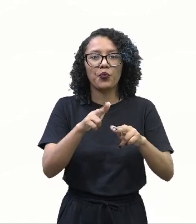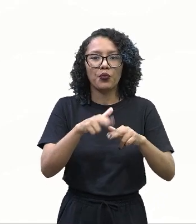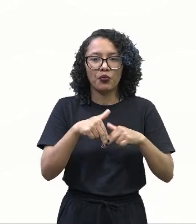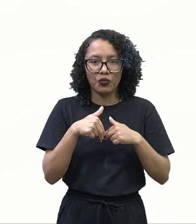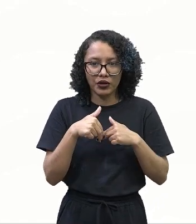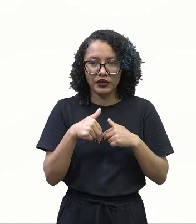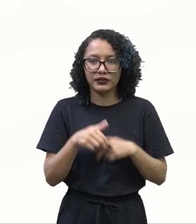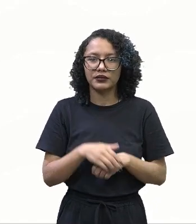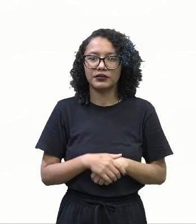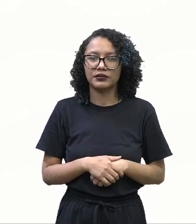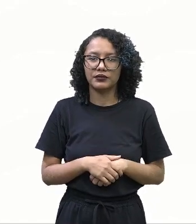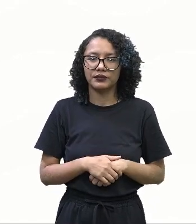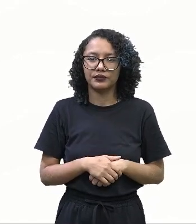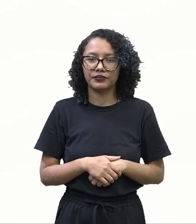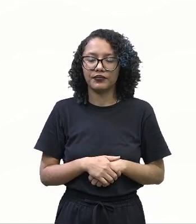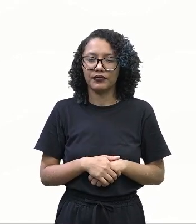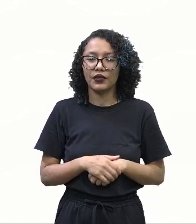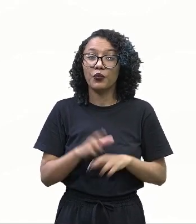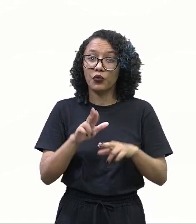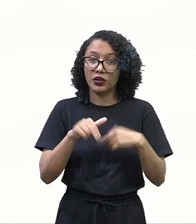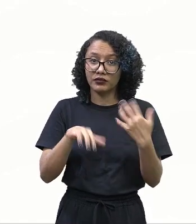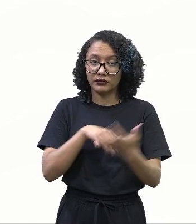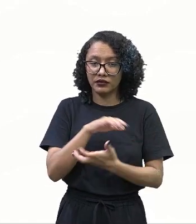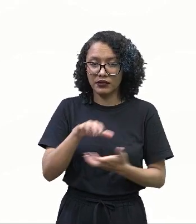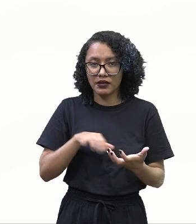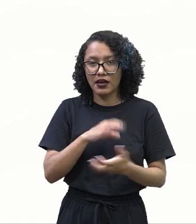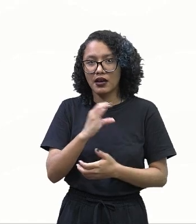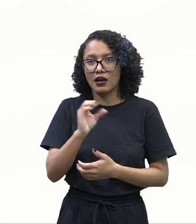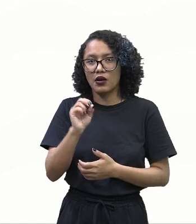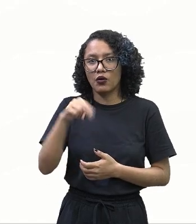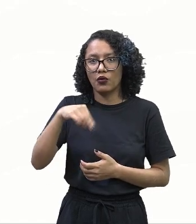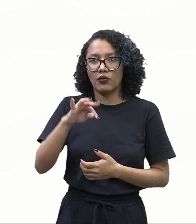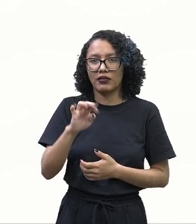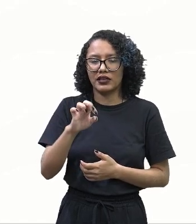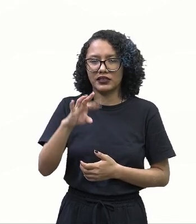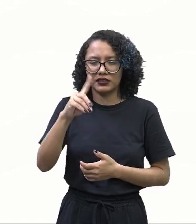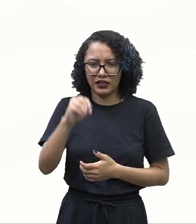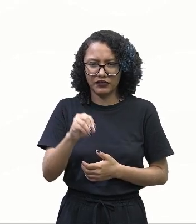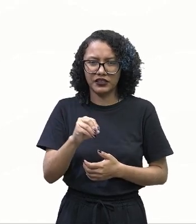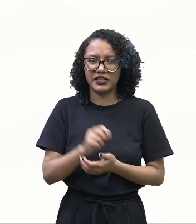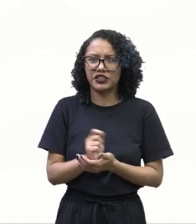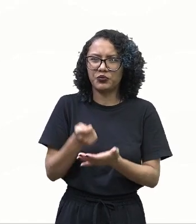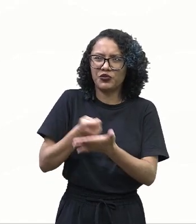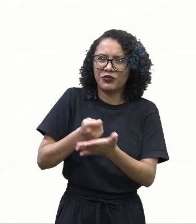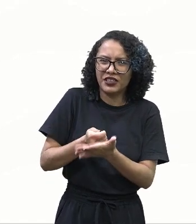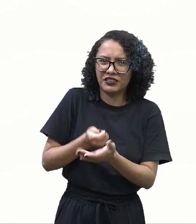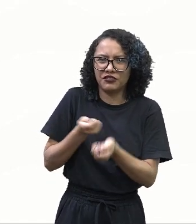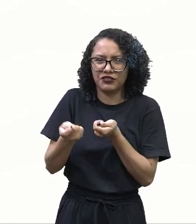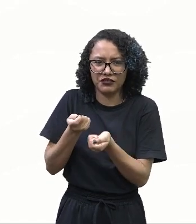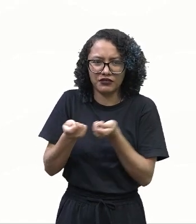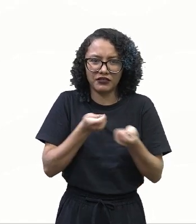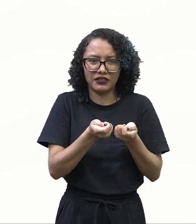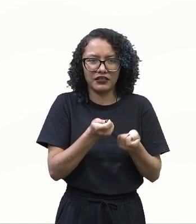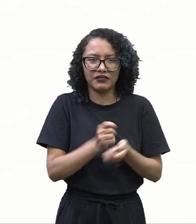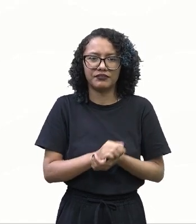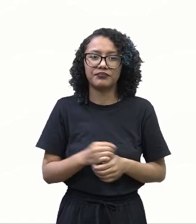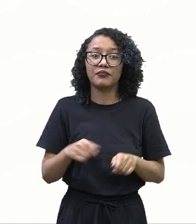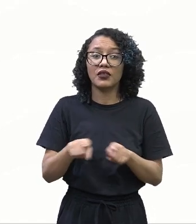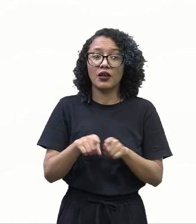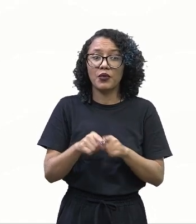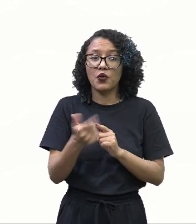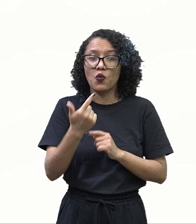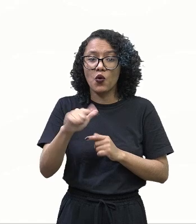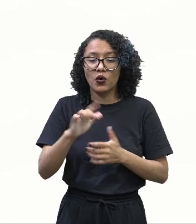ela fica conhecida como contestado, certo? O líder, também um líder messiânico, chamado de José